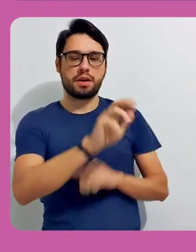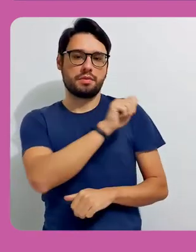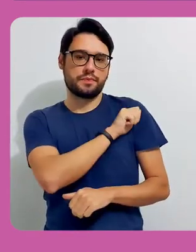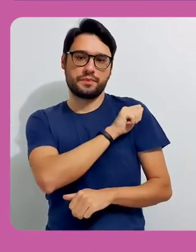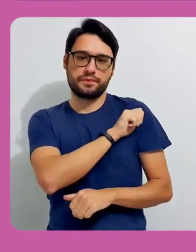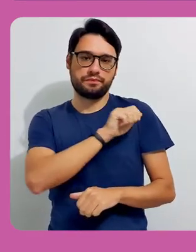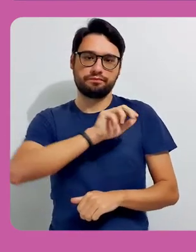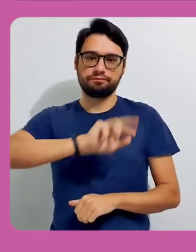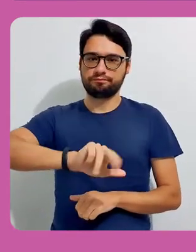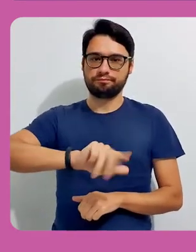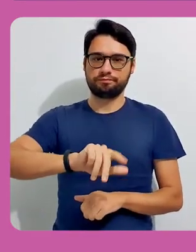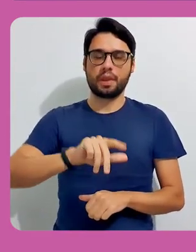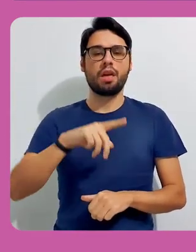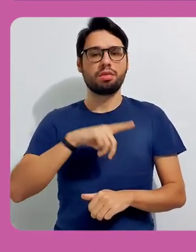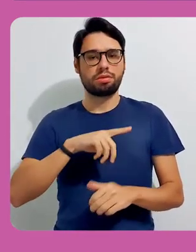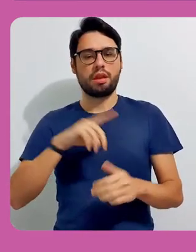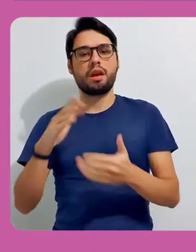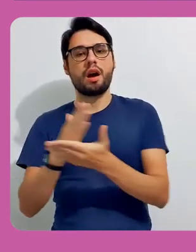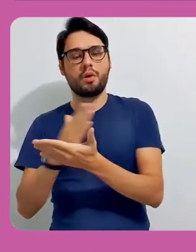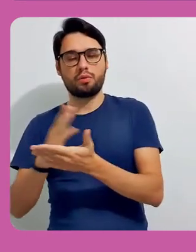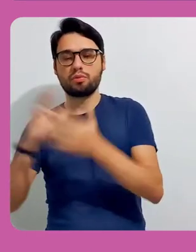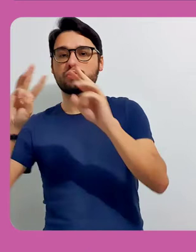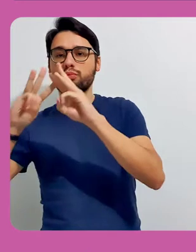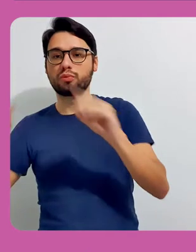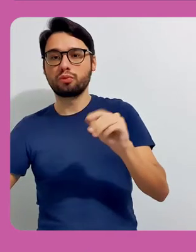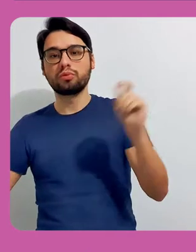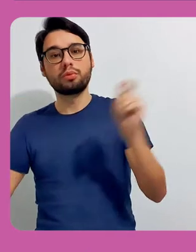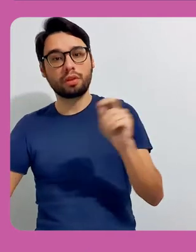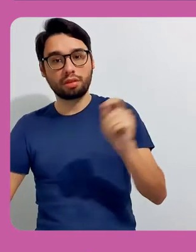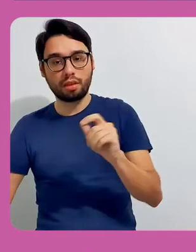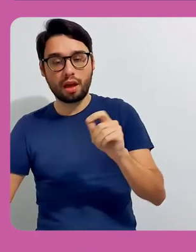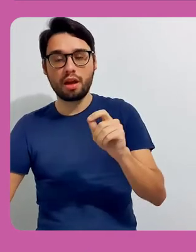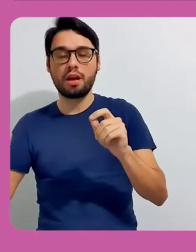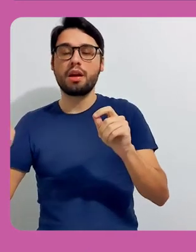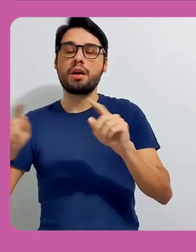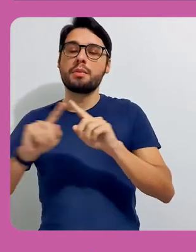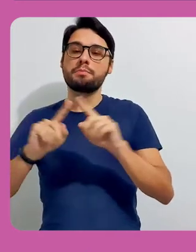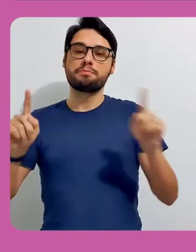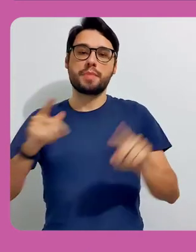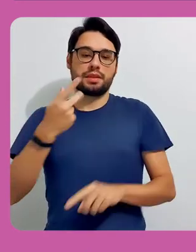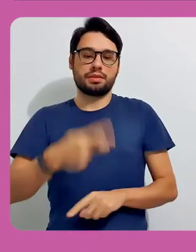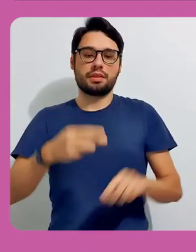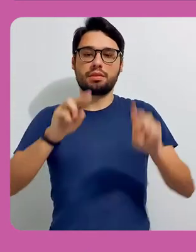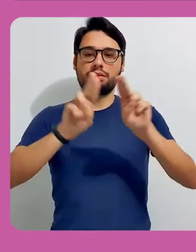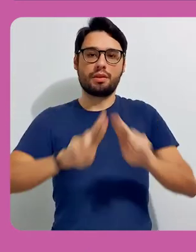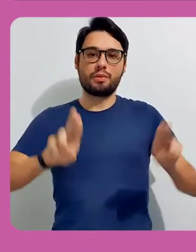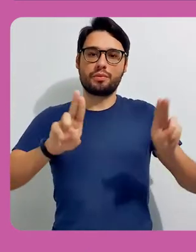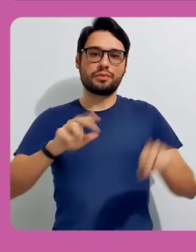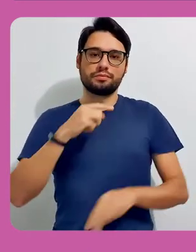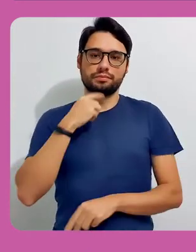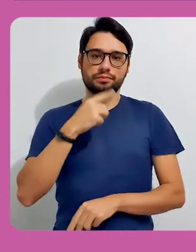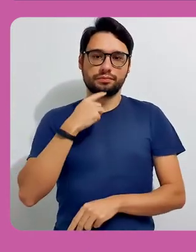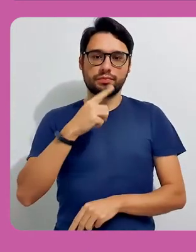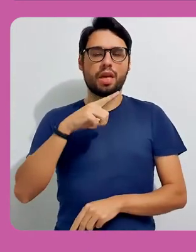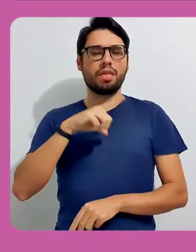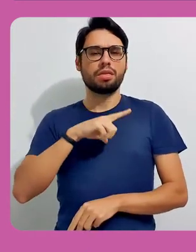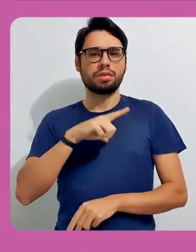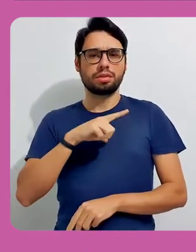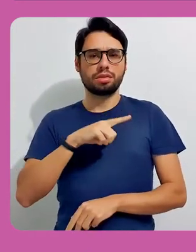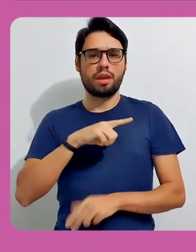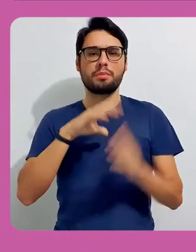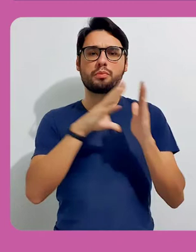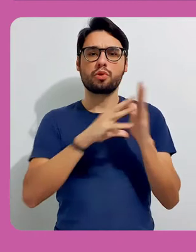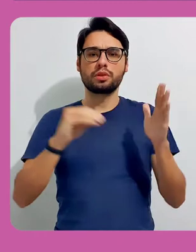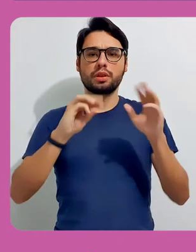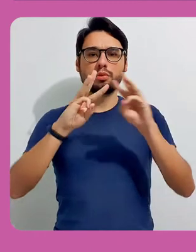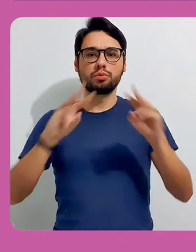recursos do mundo mas que não estão instalados na versão do modo rush que permite essa interação